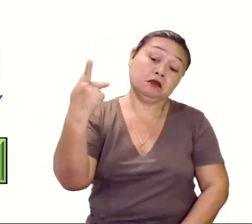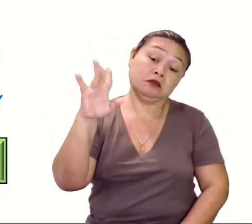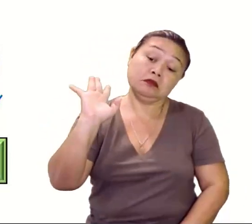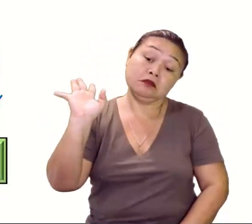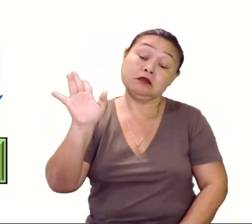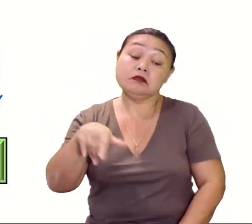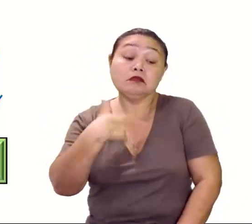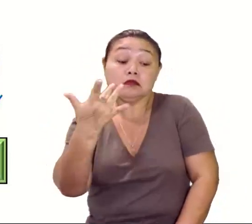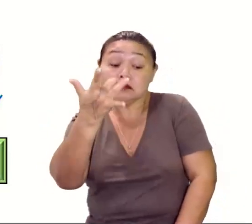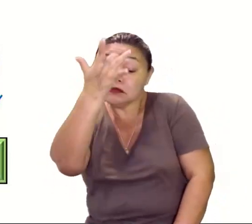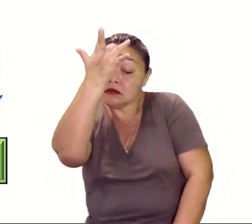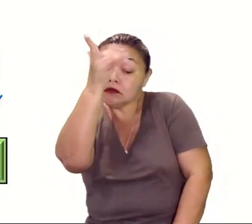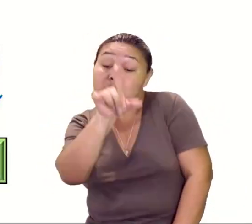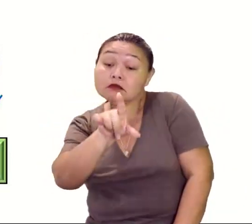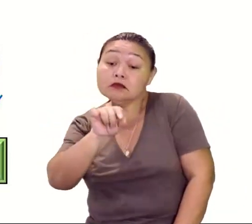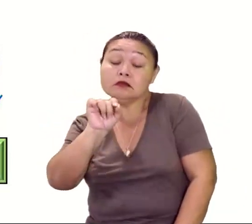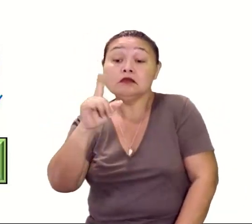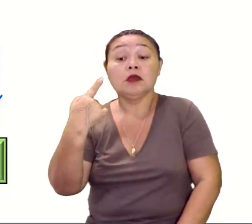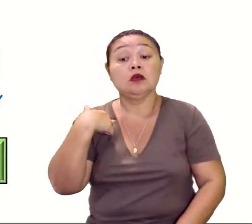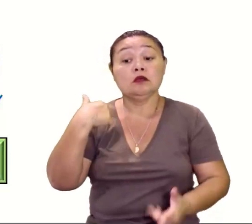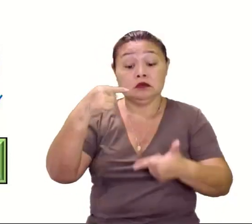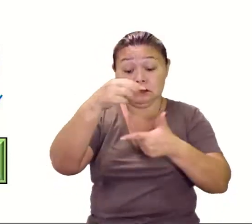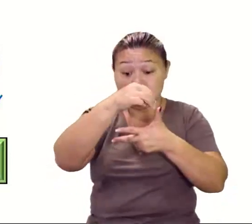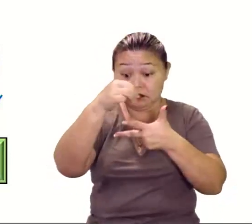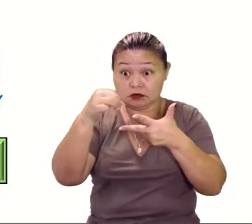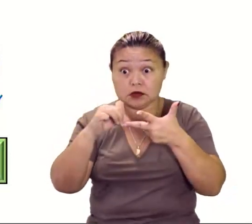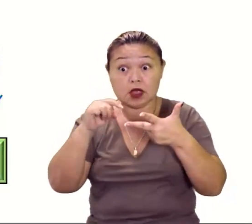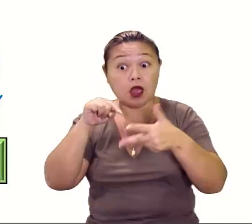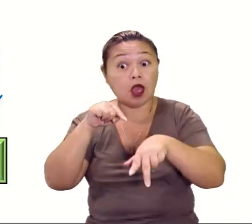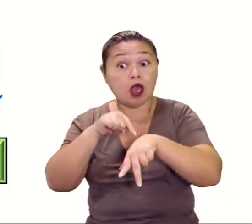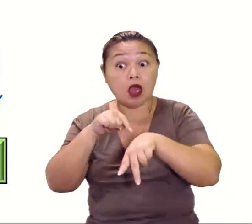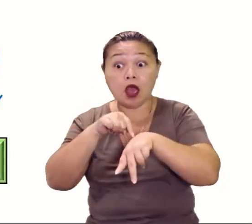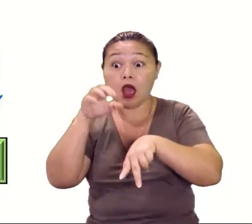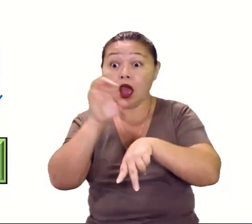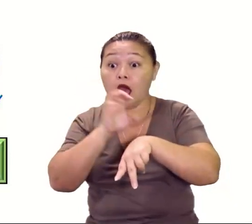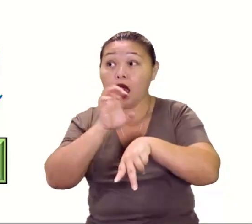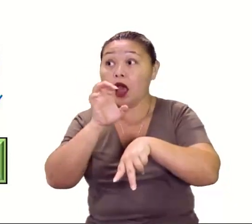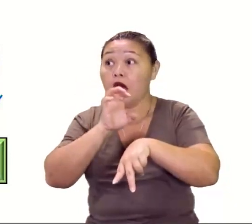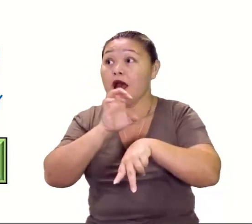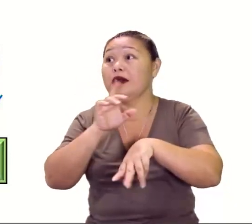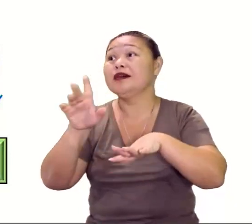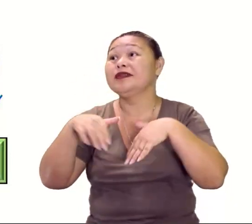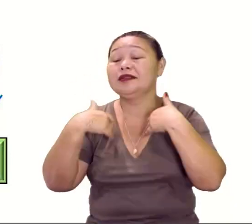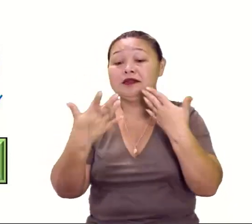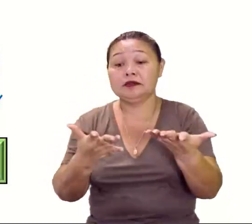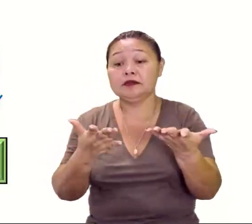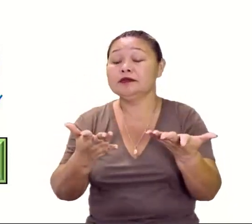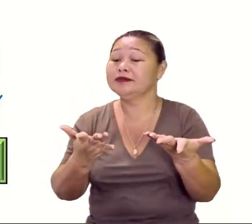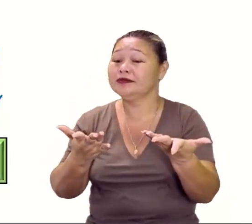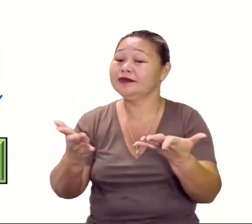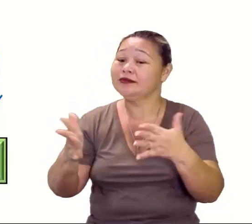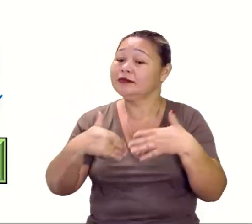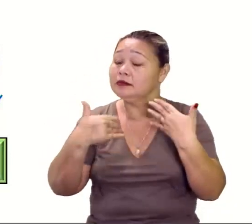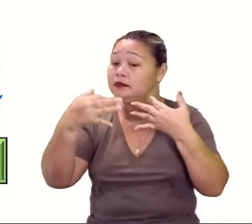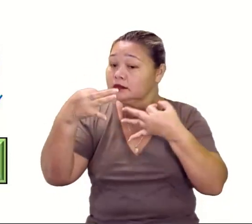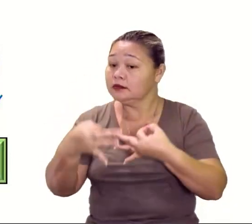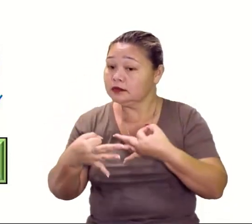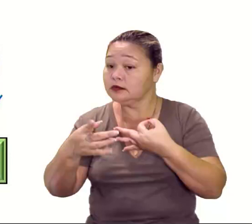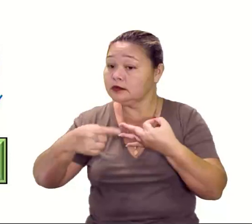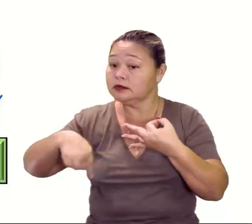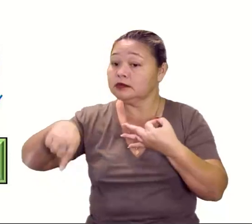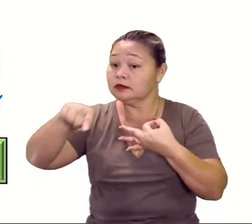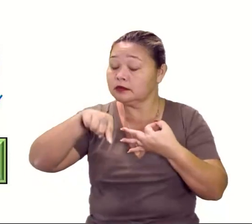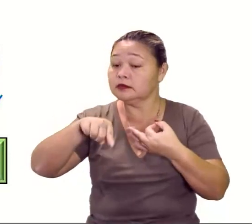acha mais fácil? Enem, né? Chega no Enem, você precisa já agilizar rápido. Os processos e aí dá tudo certo se